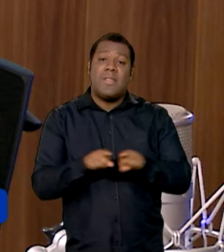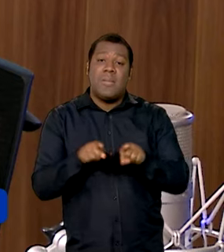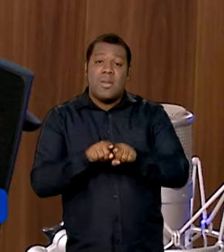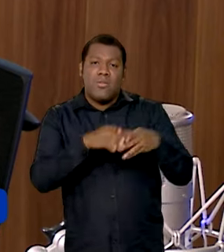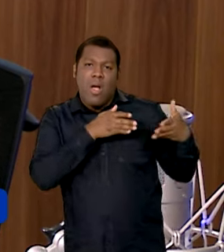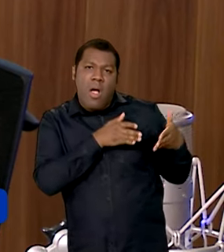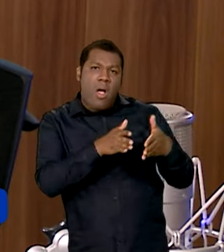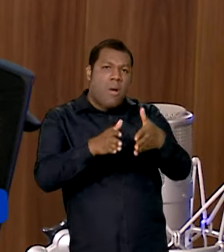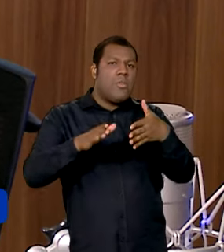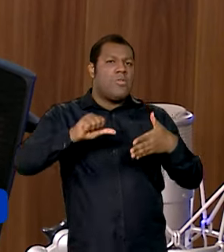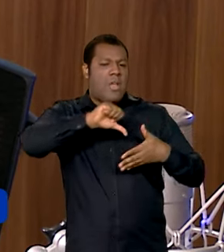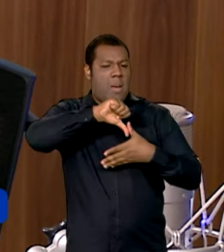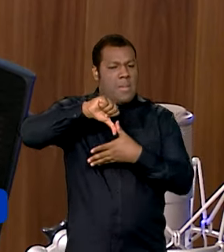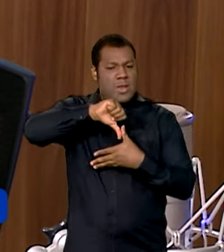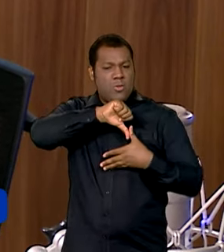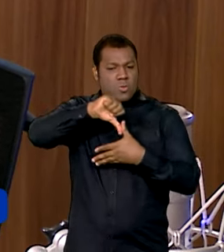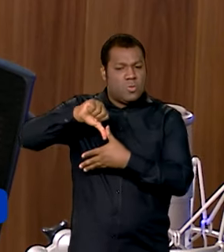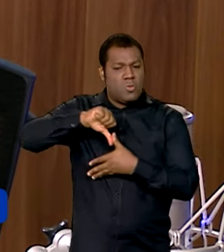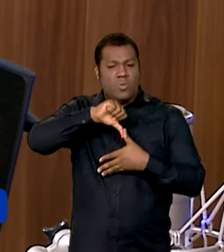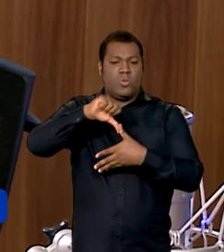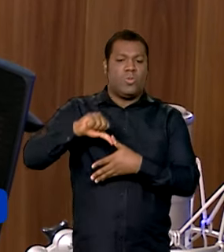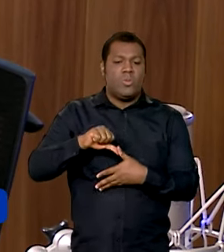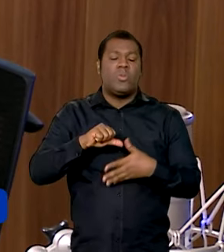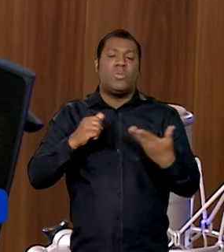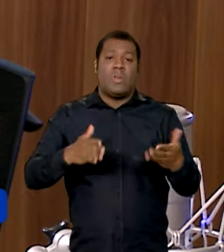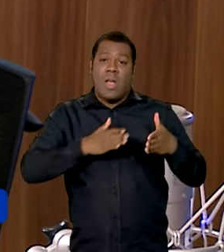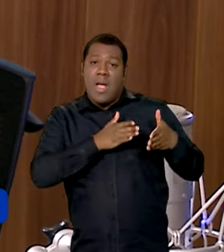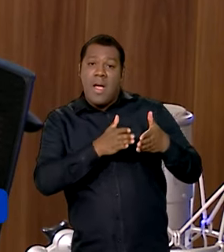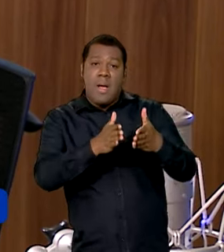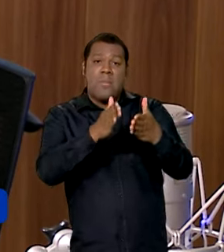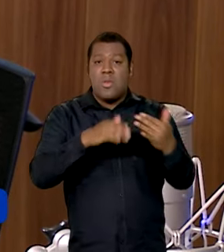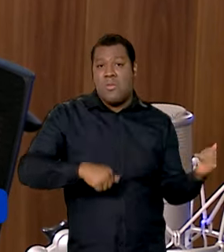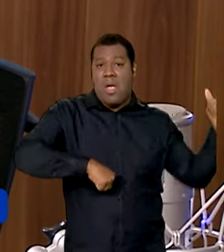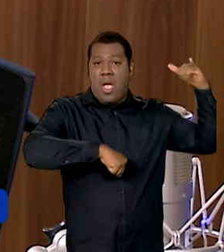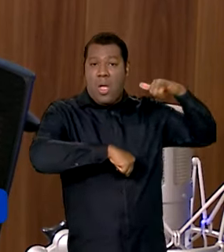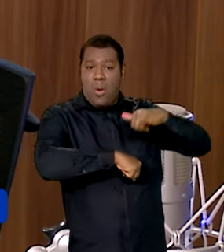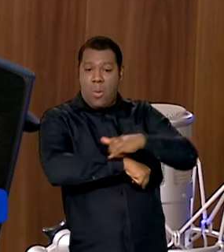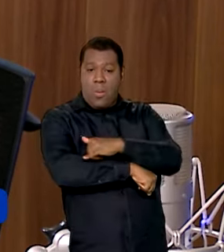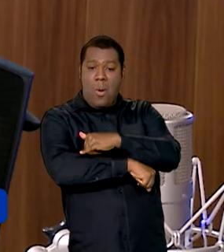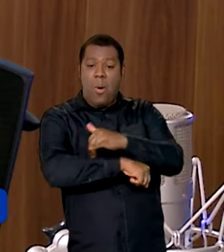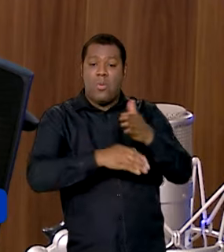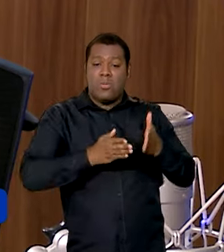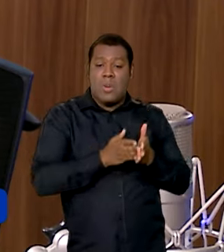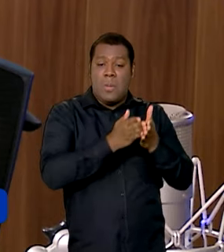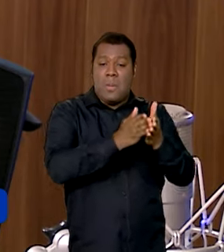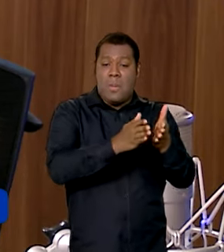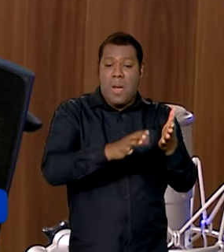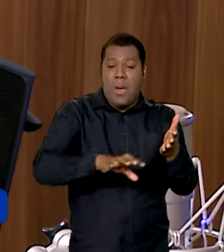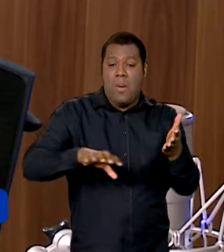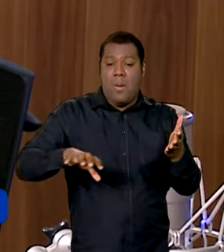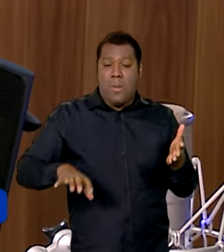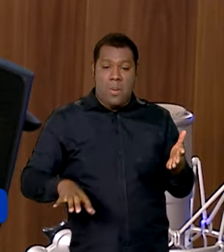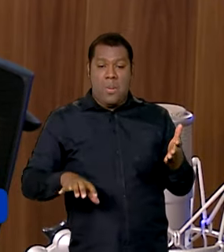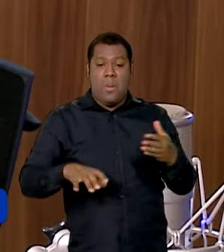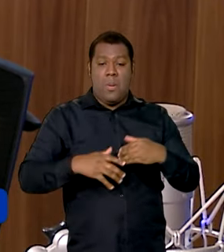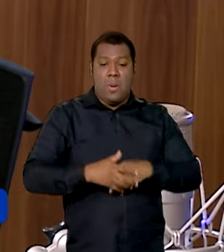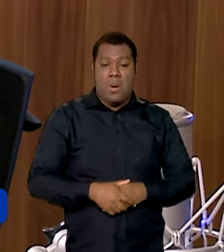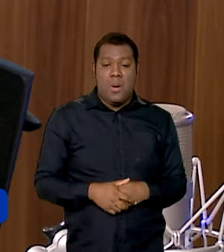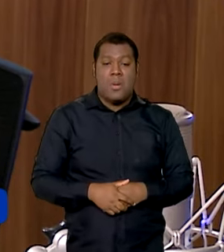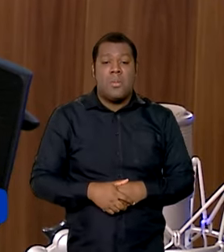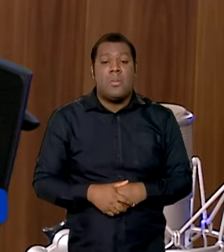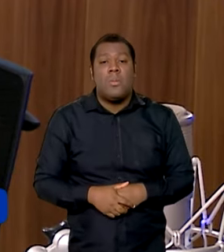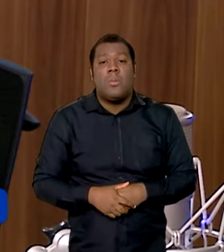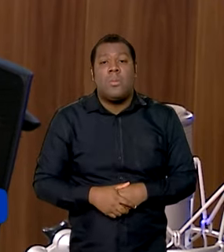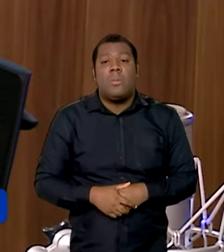sul-americana que está relacionado com estrada com aeroportos com portos com hidrovias em alguns casos até